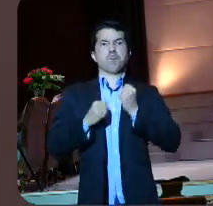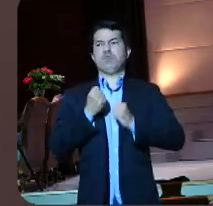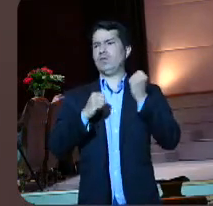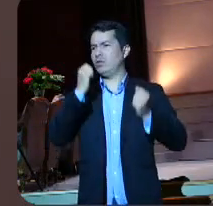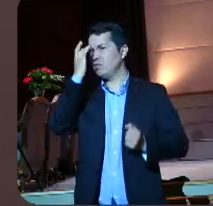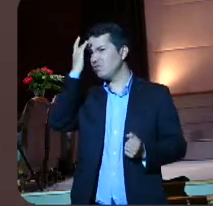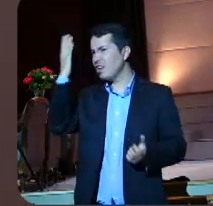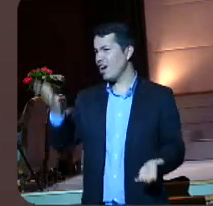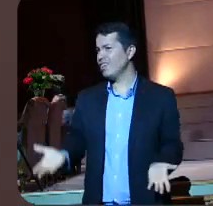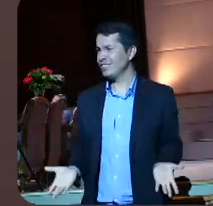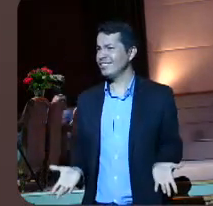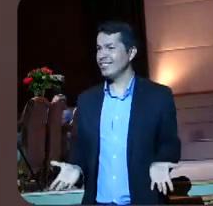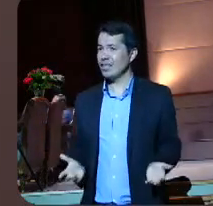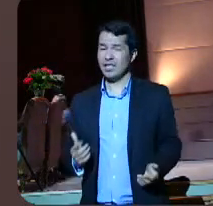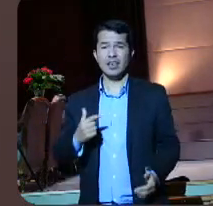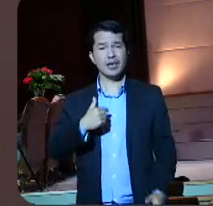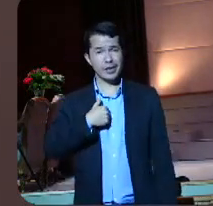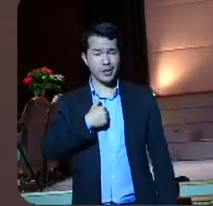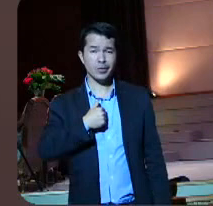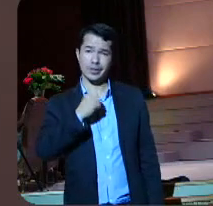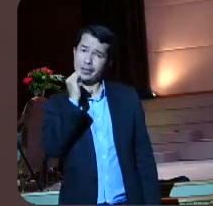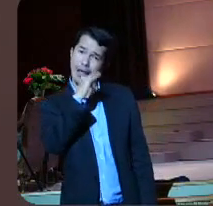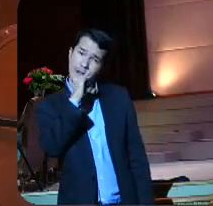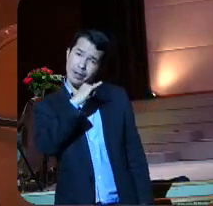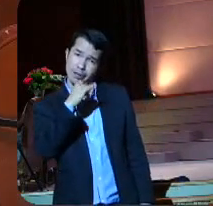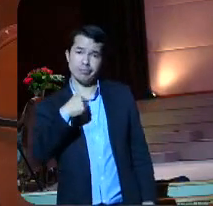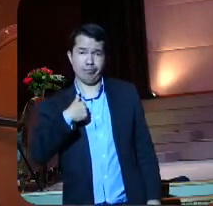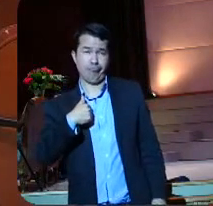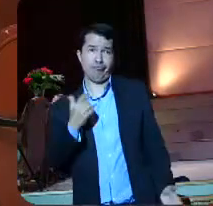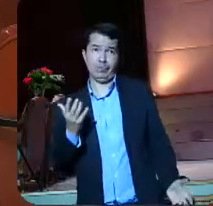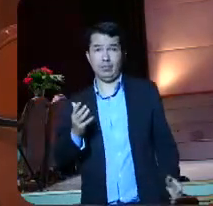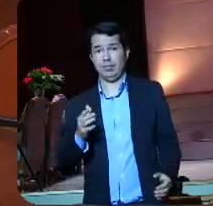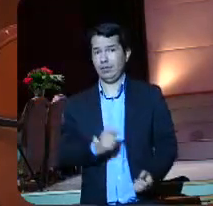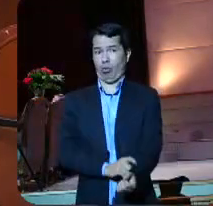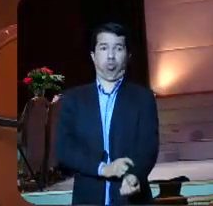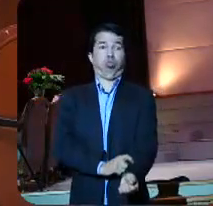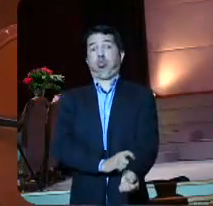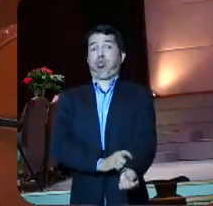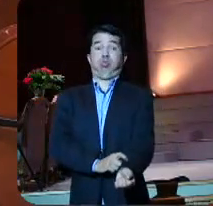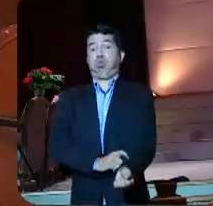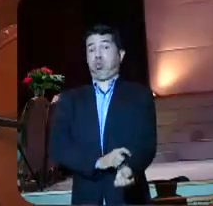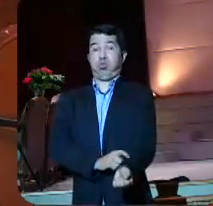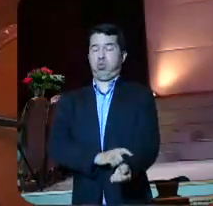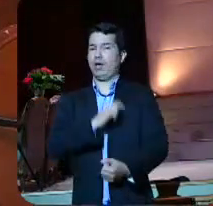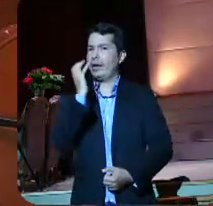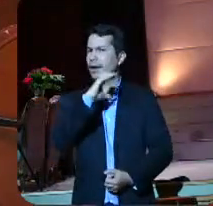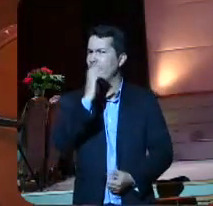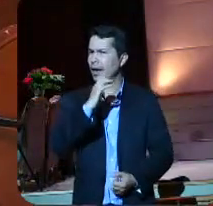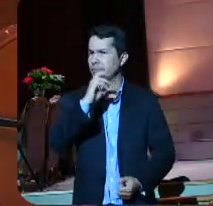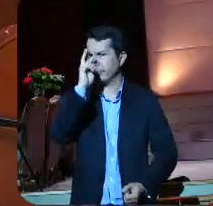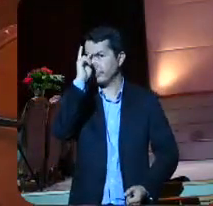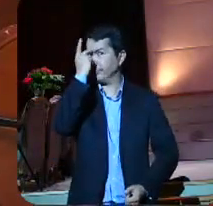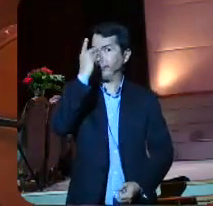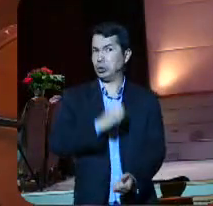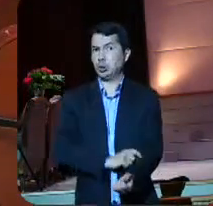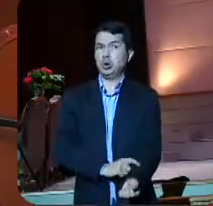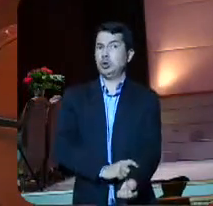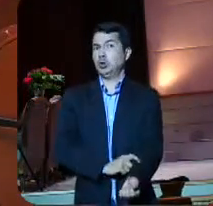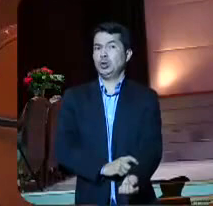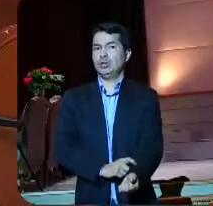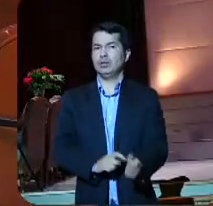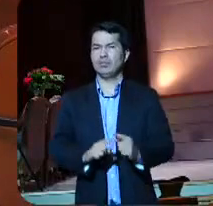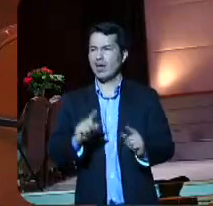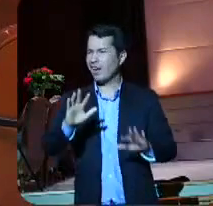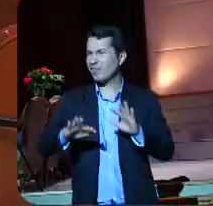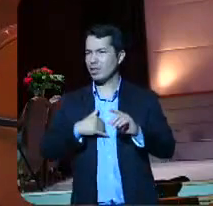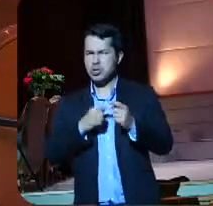Ainda que eu não use espada, graças a Deus. Não é? Mas assim, a gente defender,